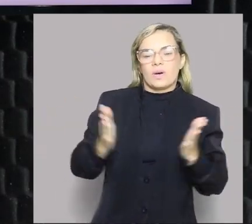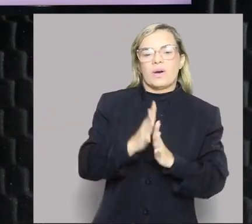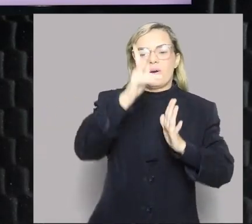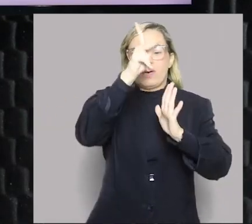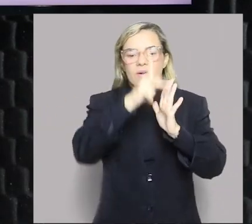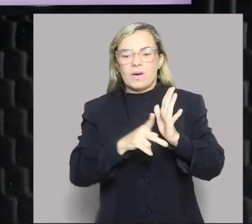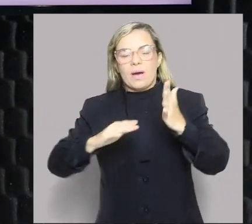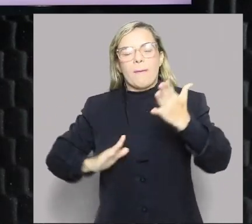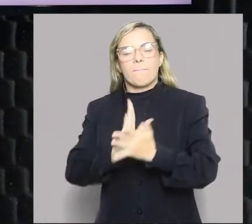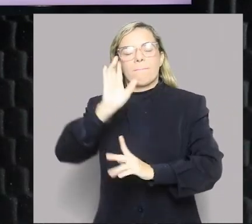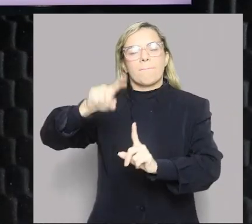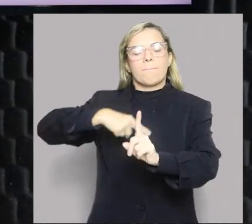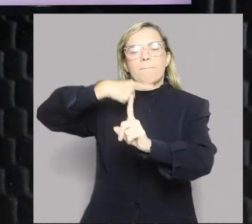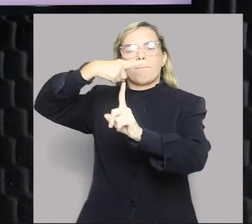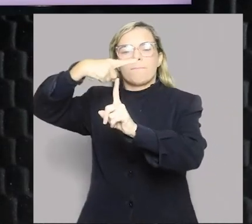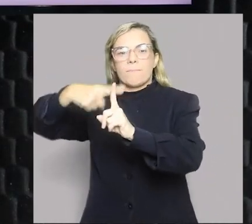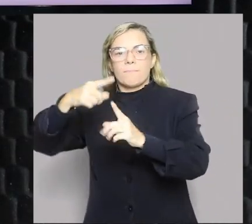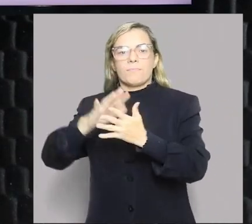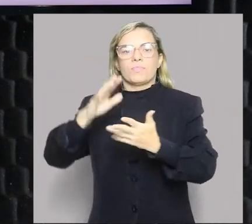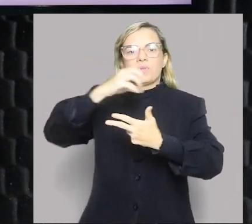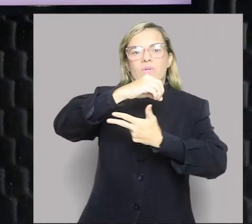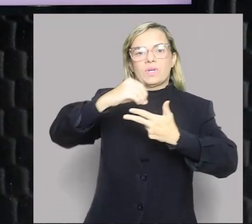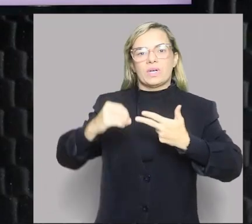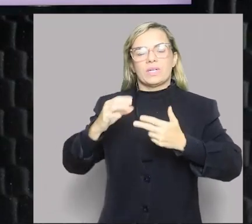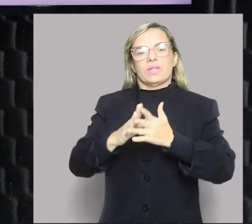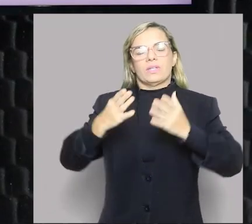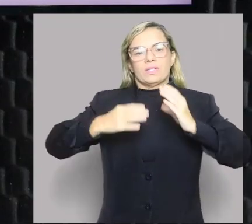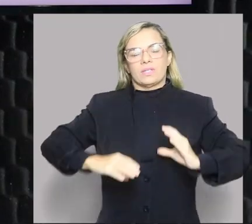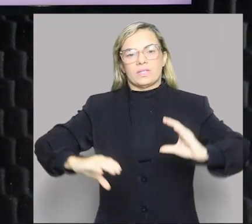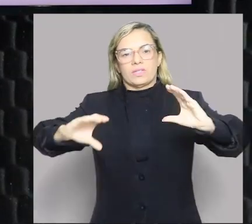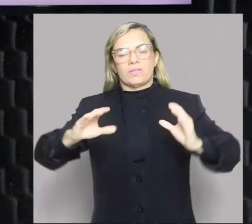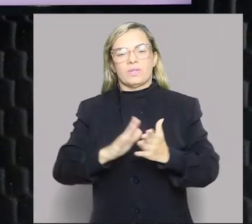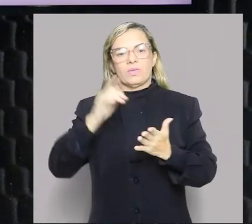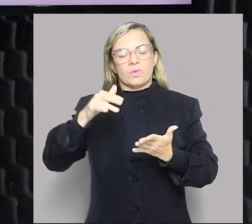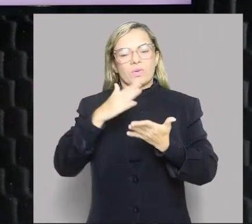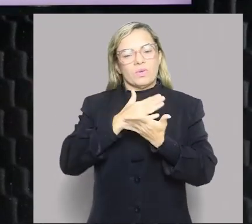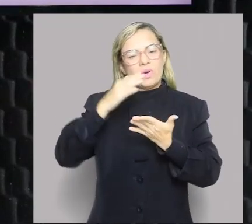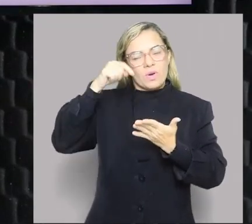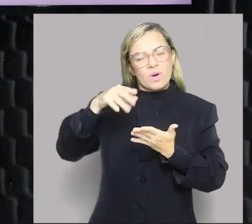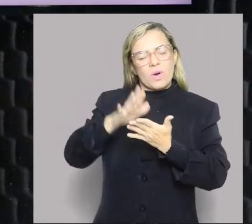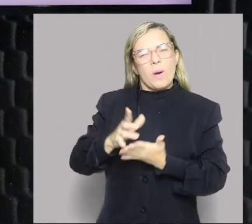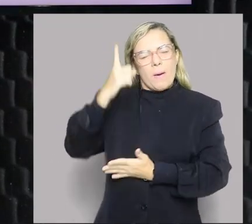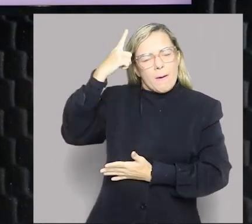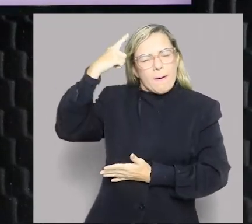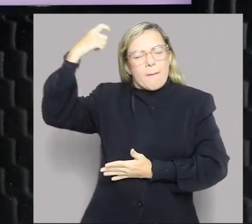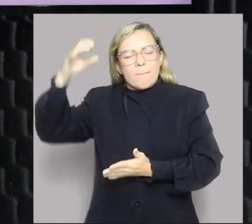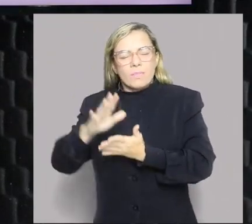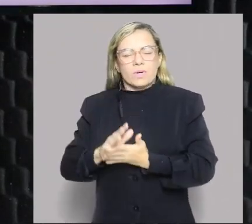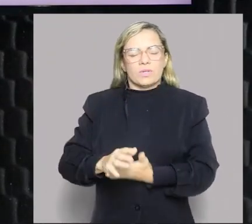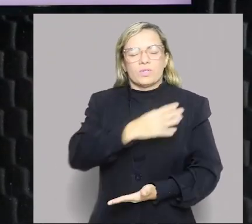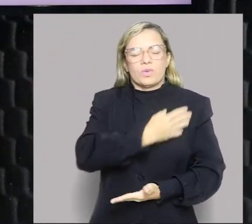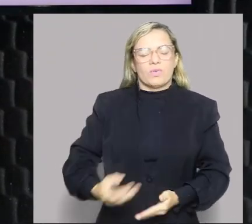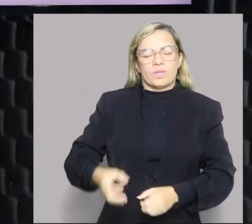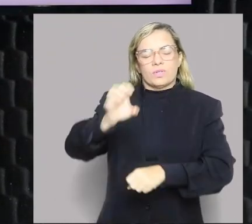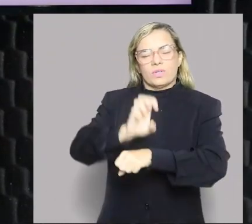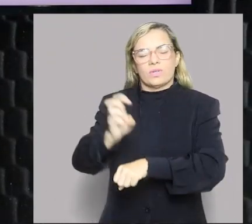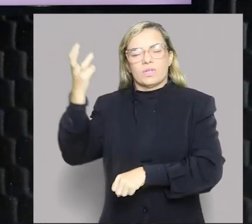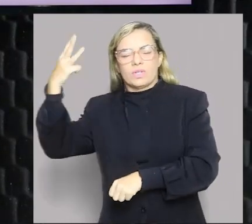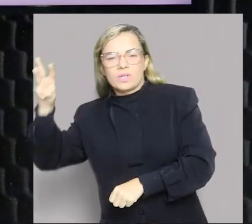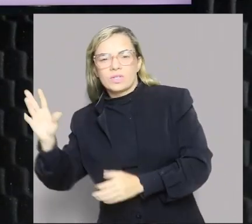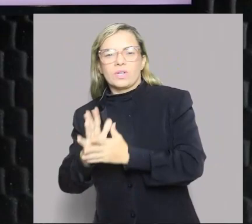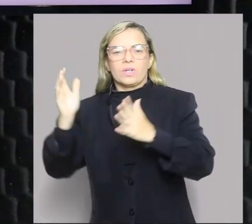projeto Aprova Mais, o Enem dos Concursos, uma iniciativa do governo do estado do Maranhão. Você que está